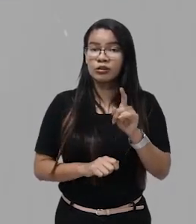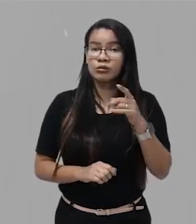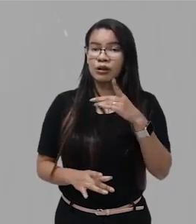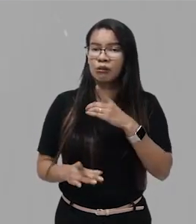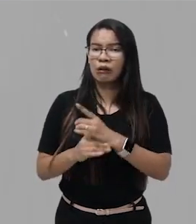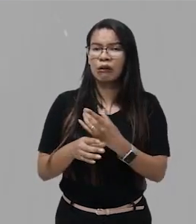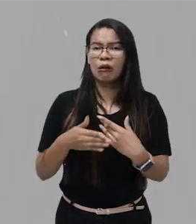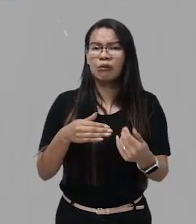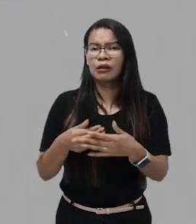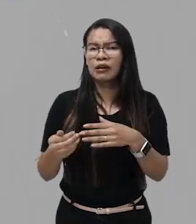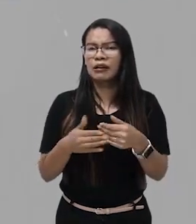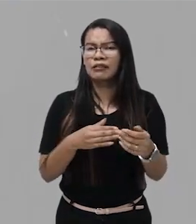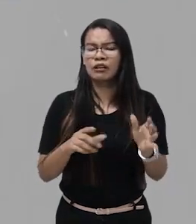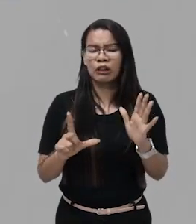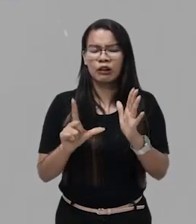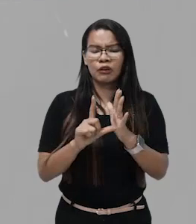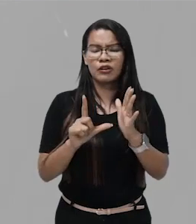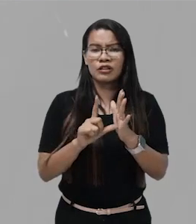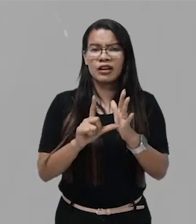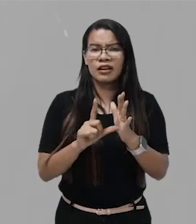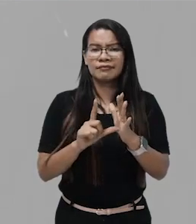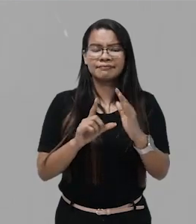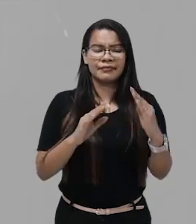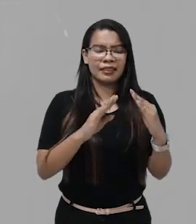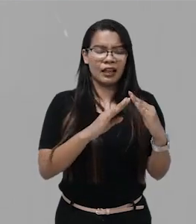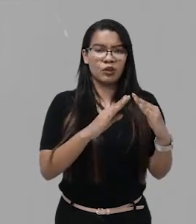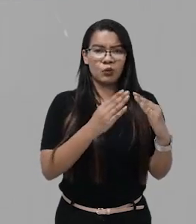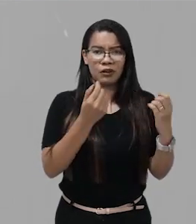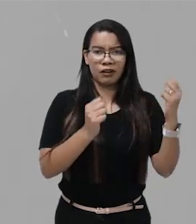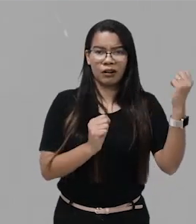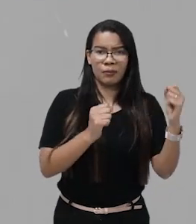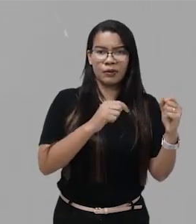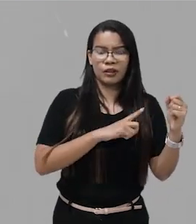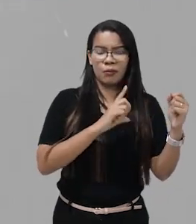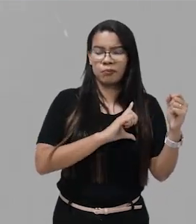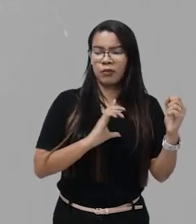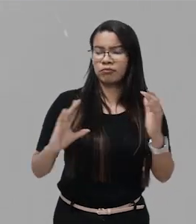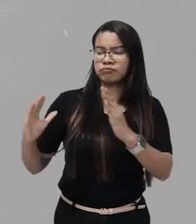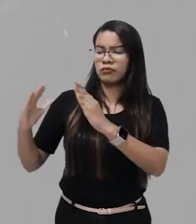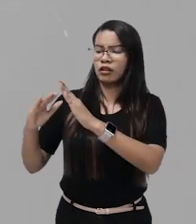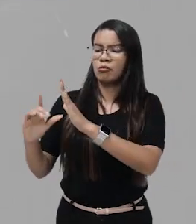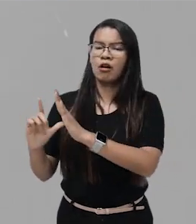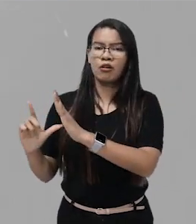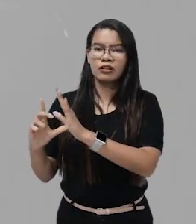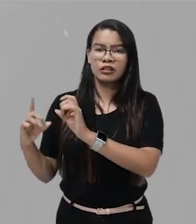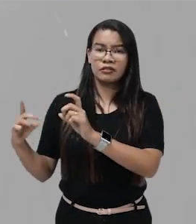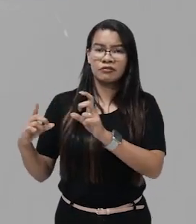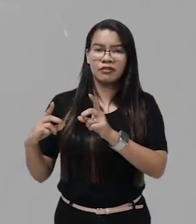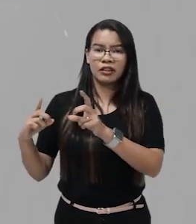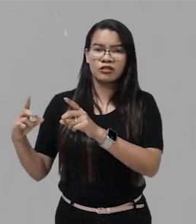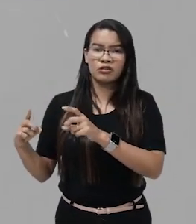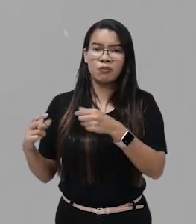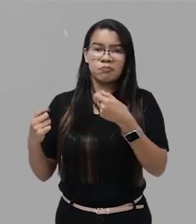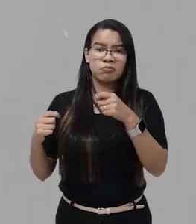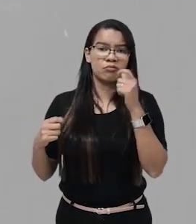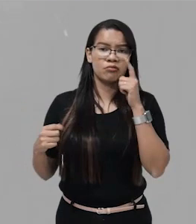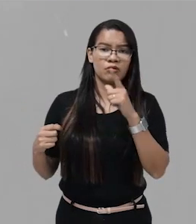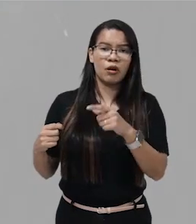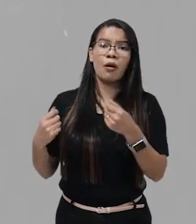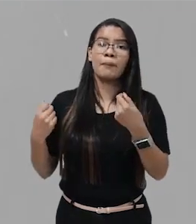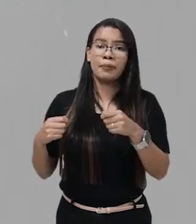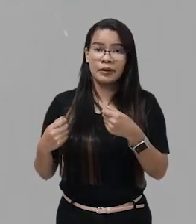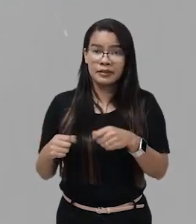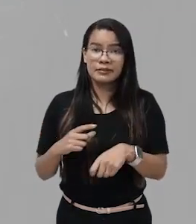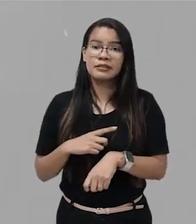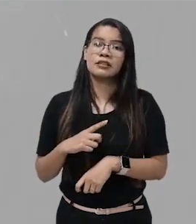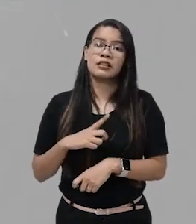loja, tu tá lá na academia, tem uma lojinha do lado que vende, é acessível para todo mundo, tem que ser receitado